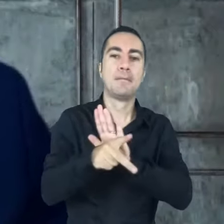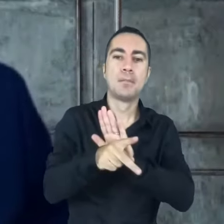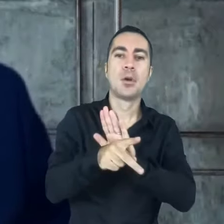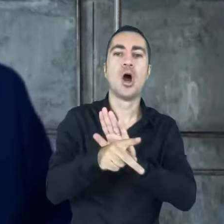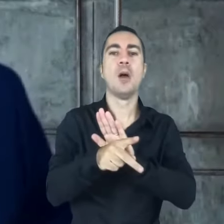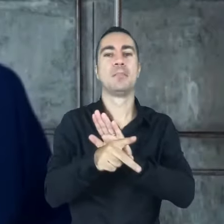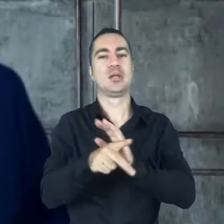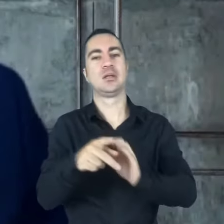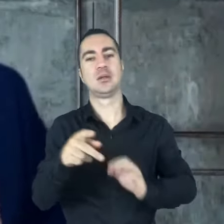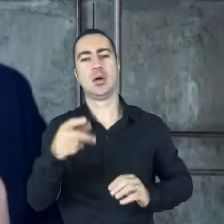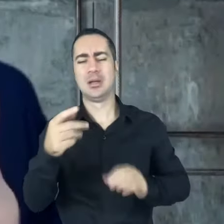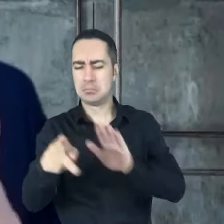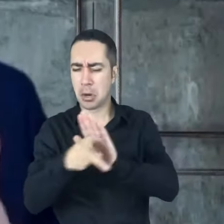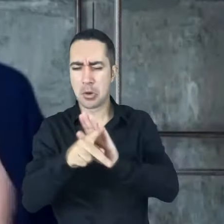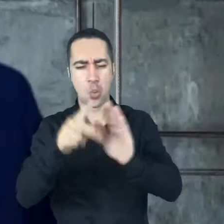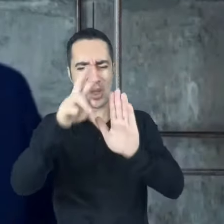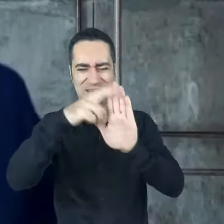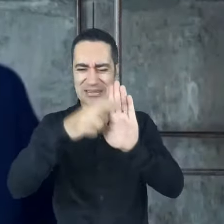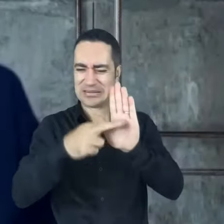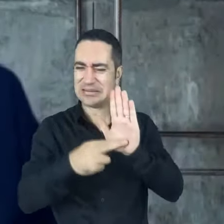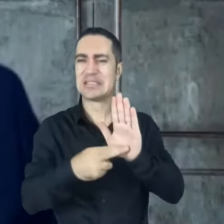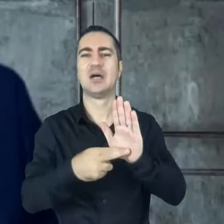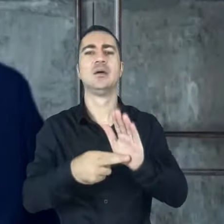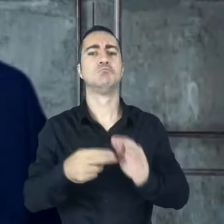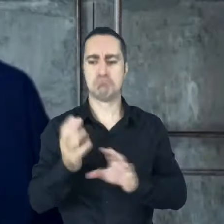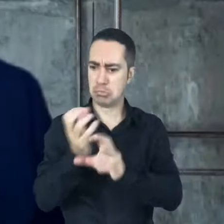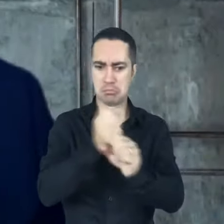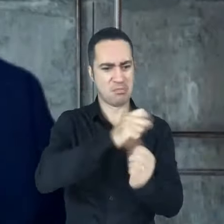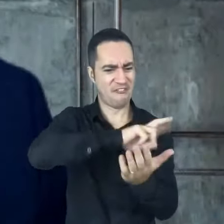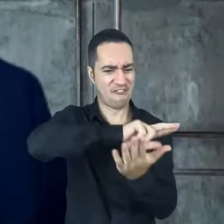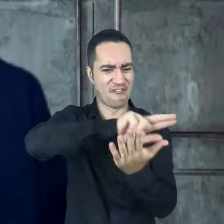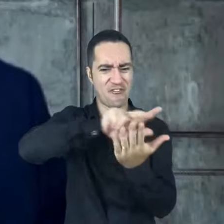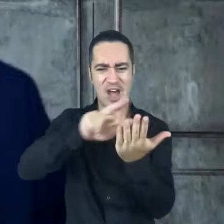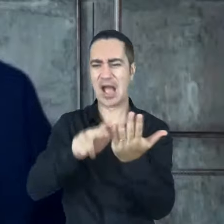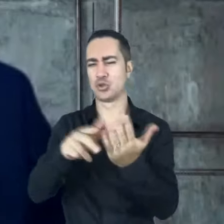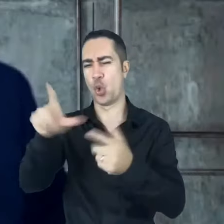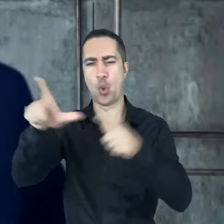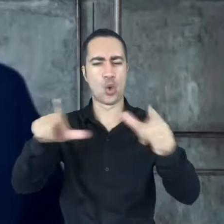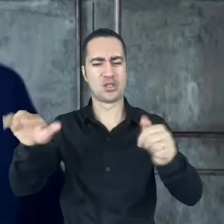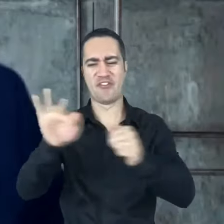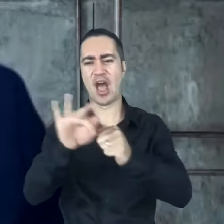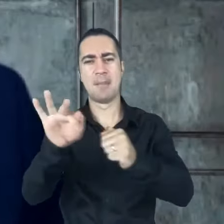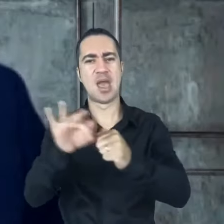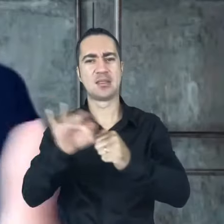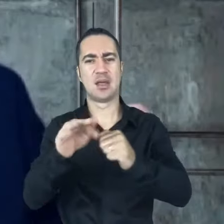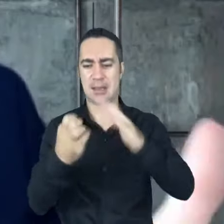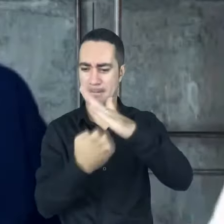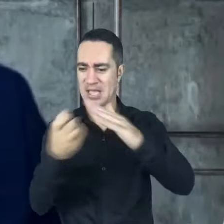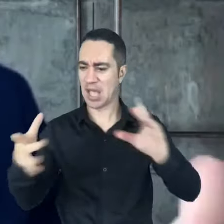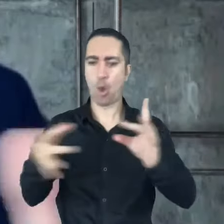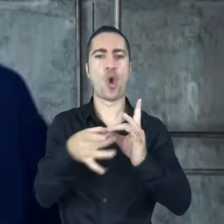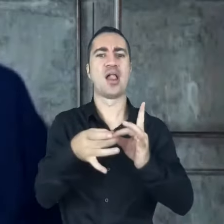Bonds, Green Bonds e vários outros correlatos. Tá? Por exemplo, JBS,